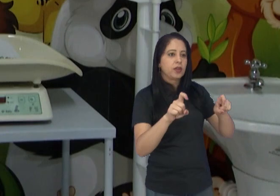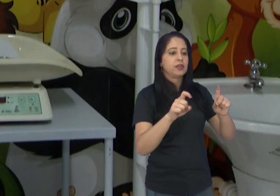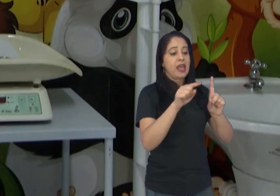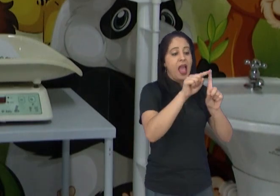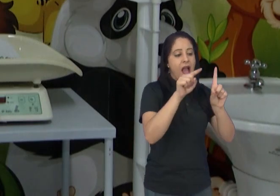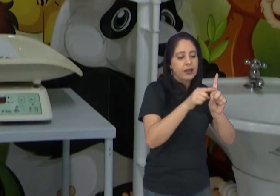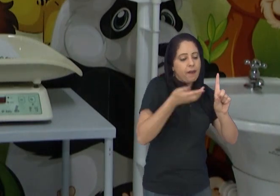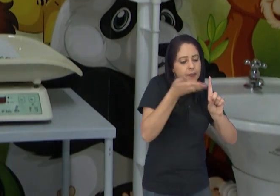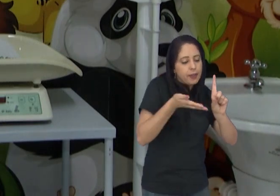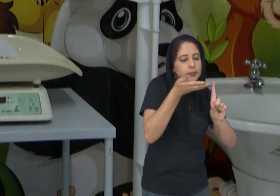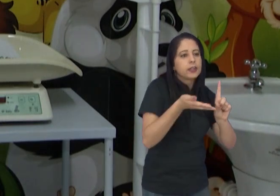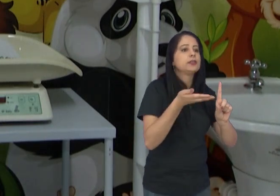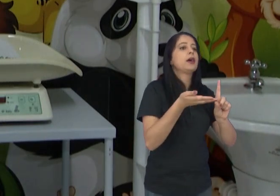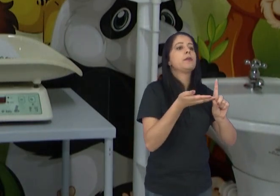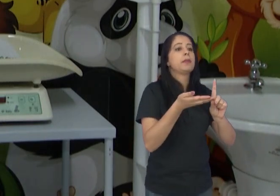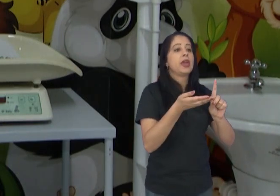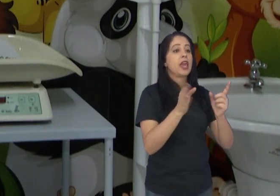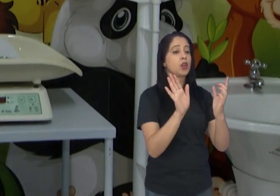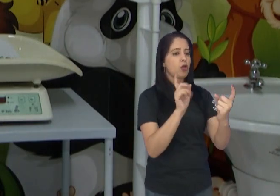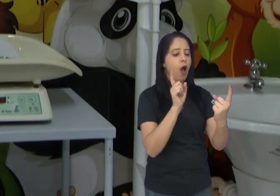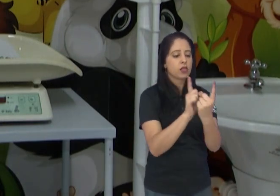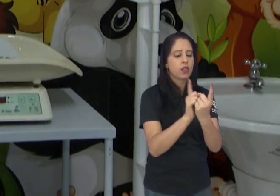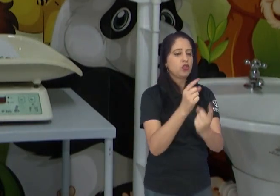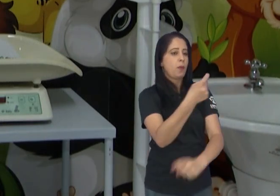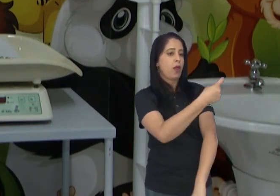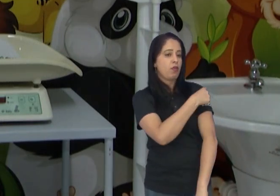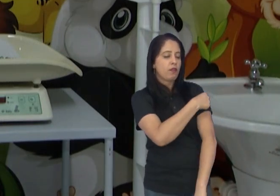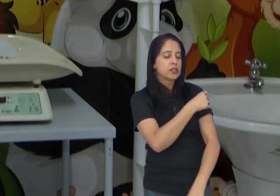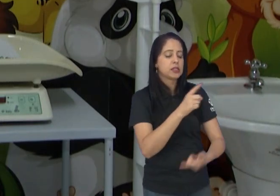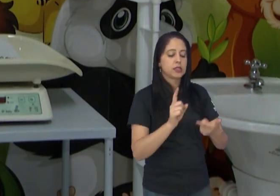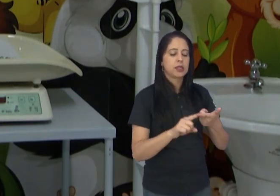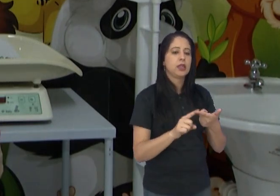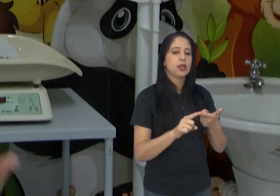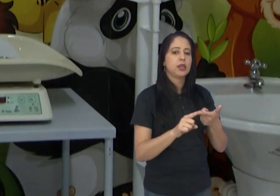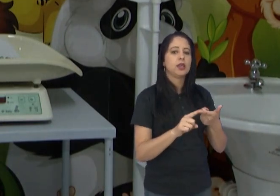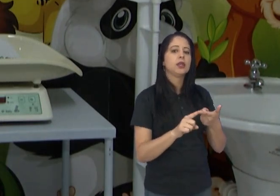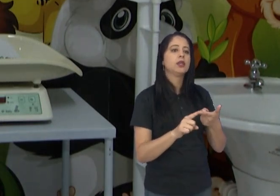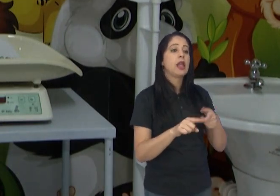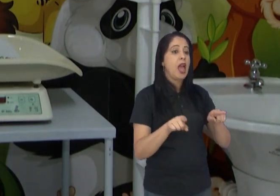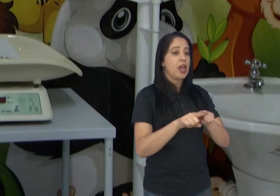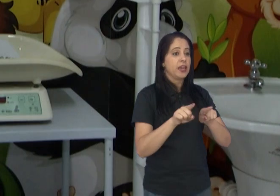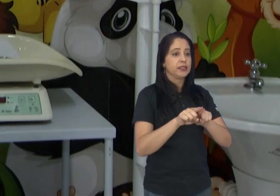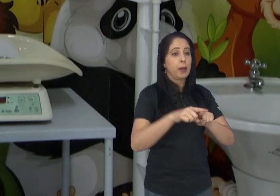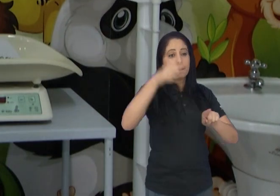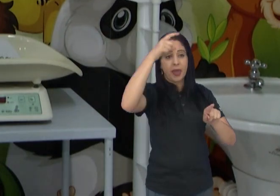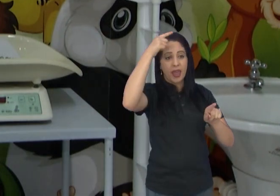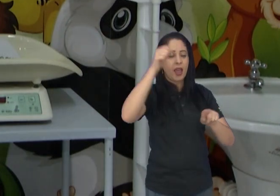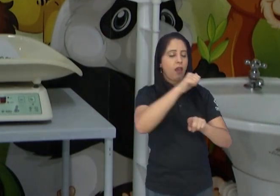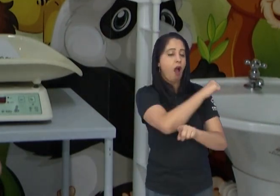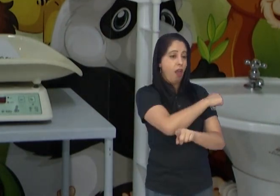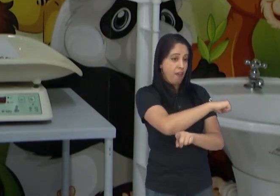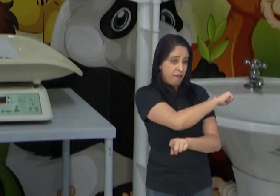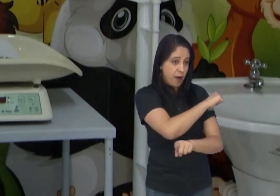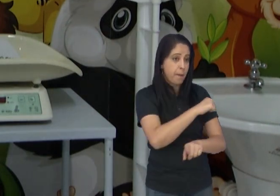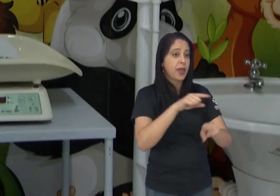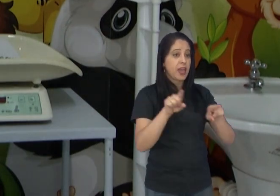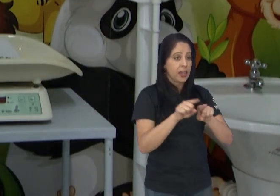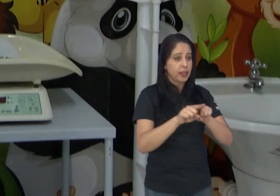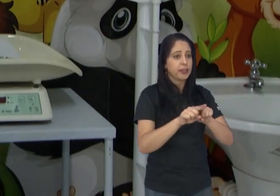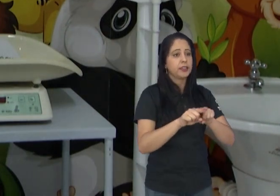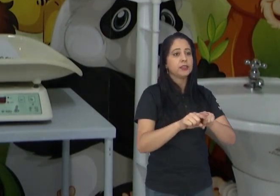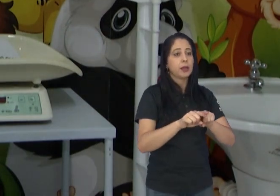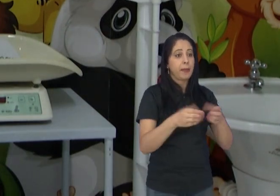pré-natal, atendimento de vacinação. É importante falar também do acolhimento do enfermeiro, também fica até o período